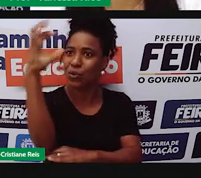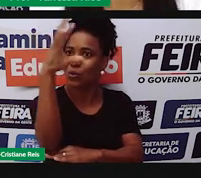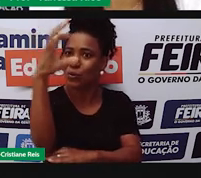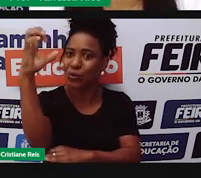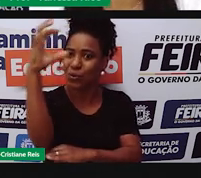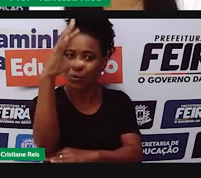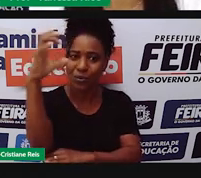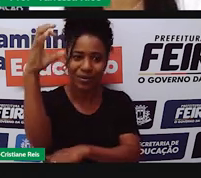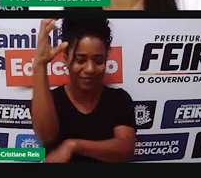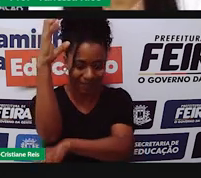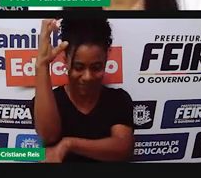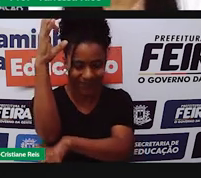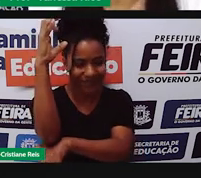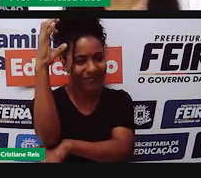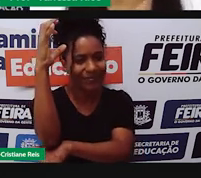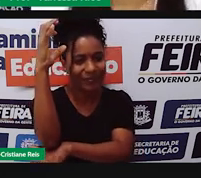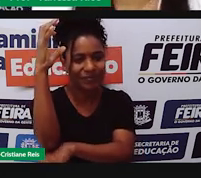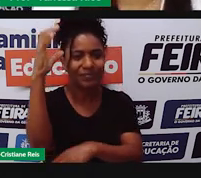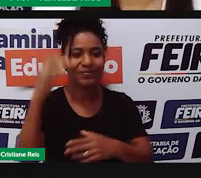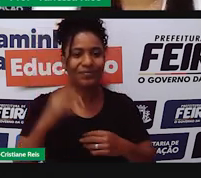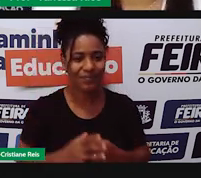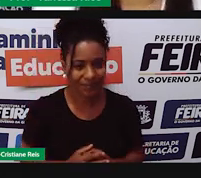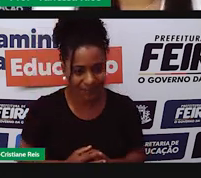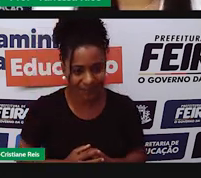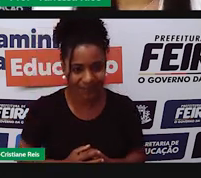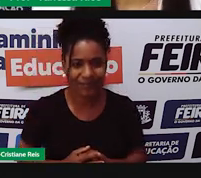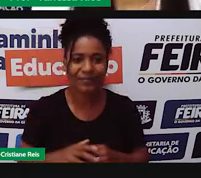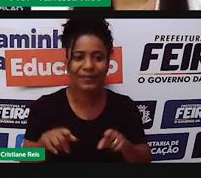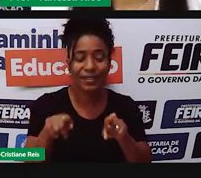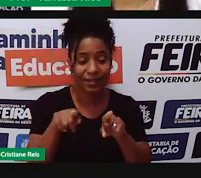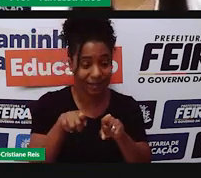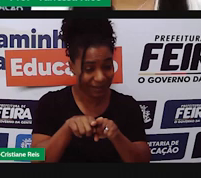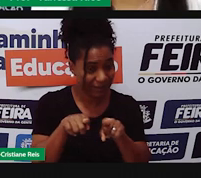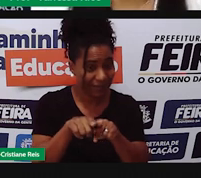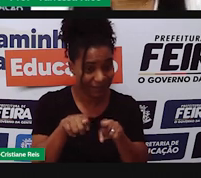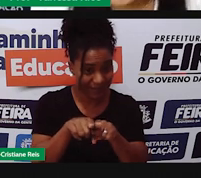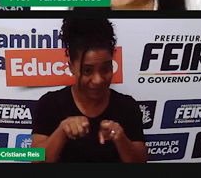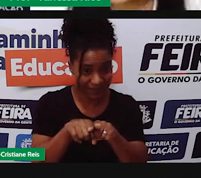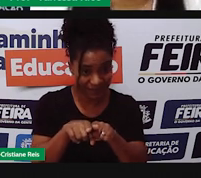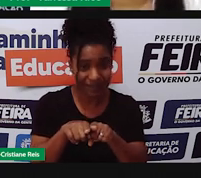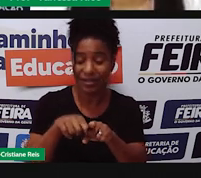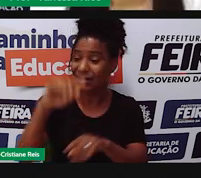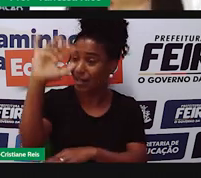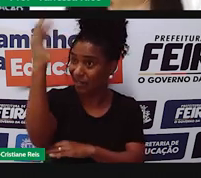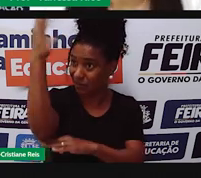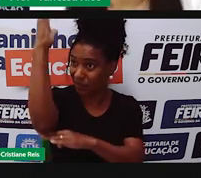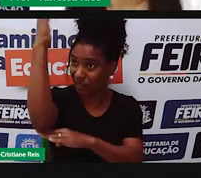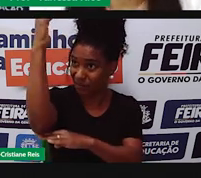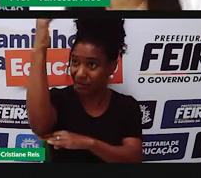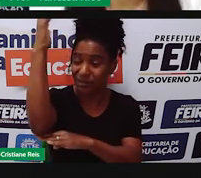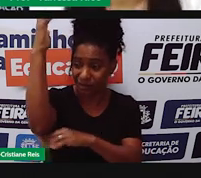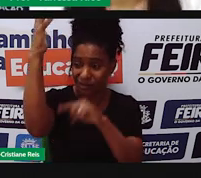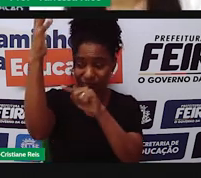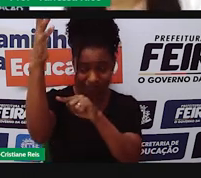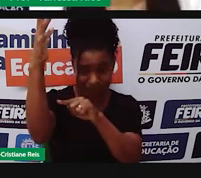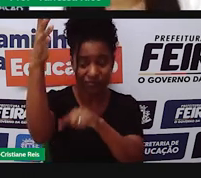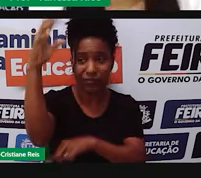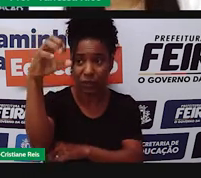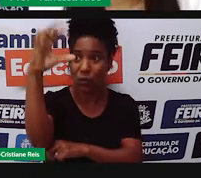que é o alimento produzido, até durariam mais tempo. Mas as plantas menores logo